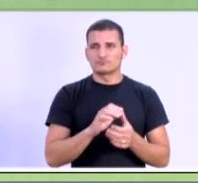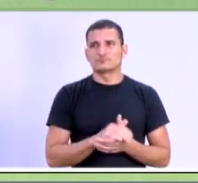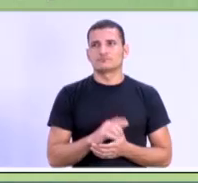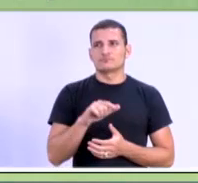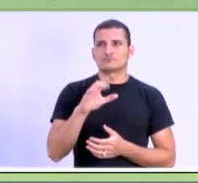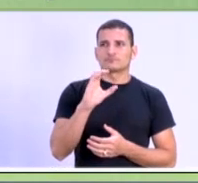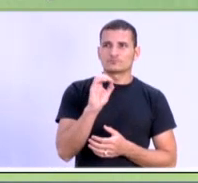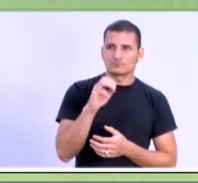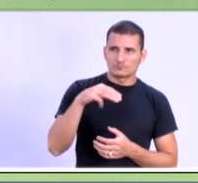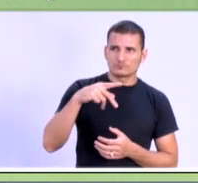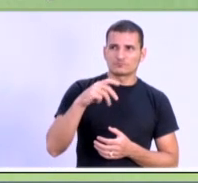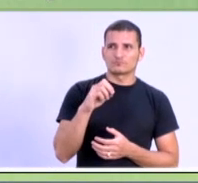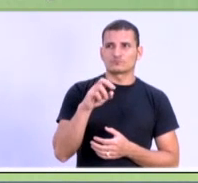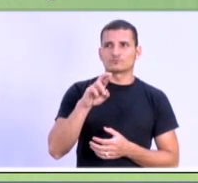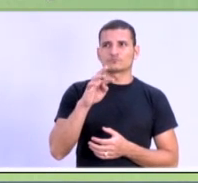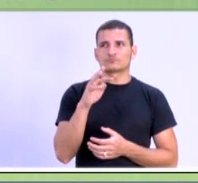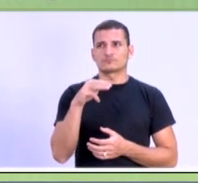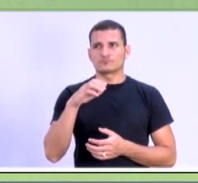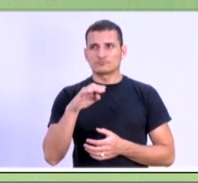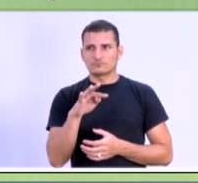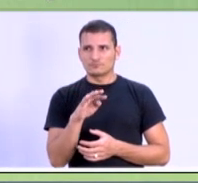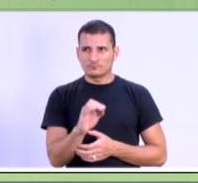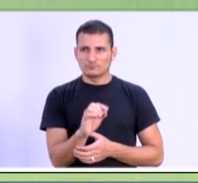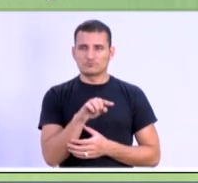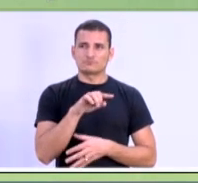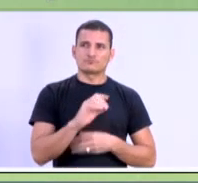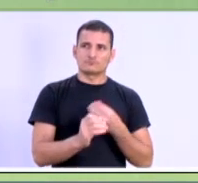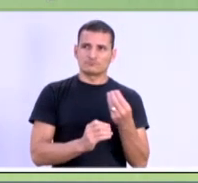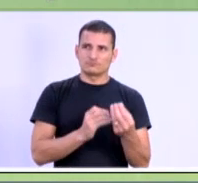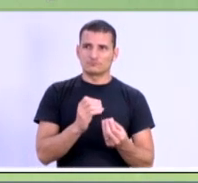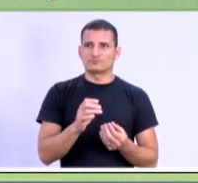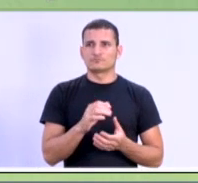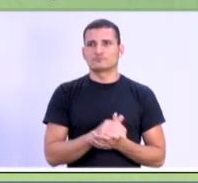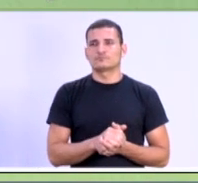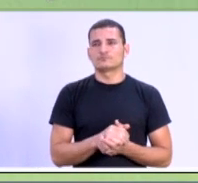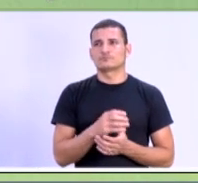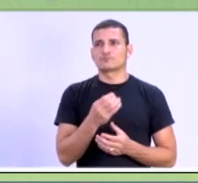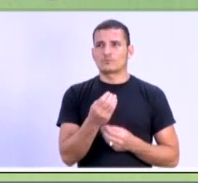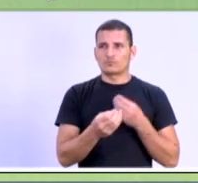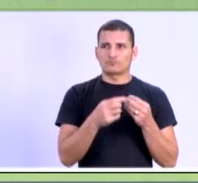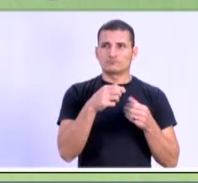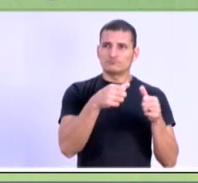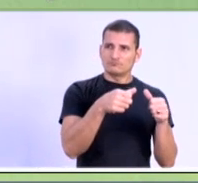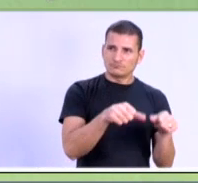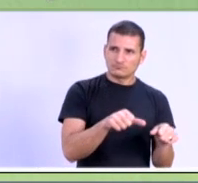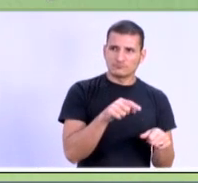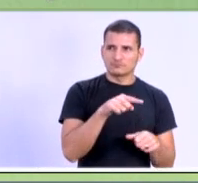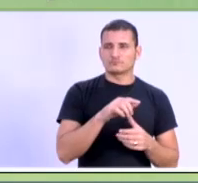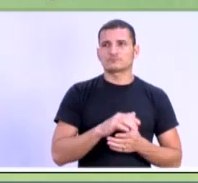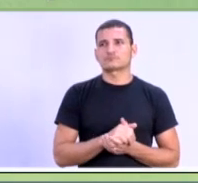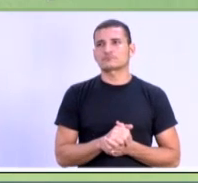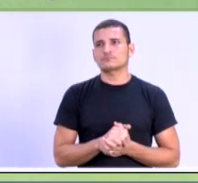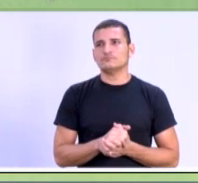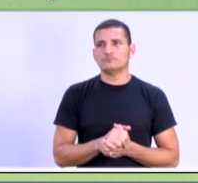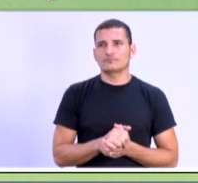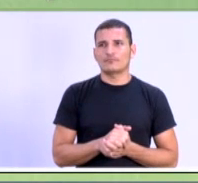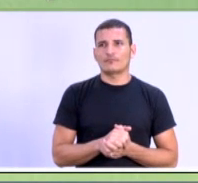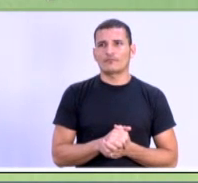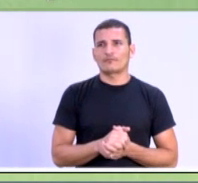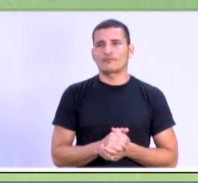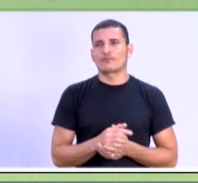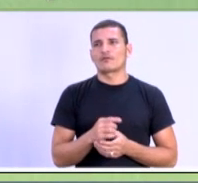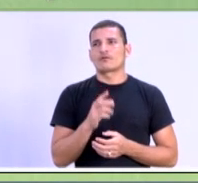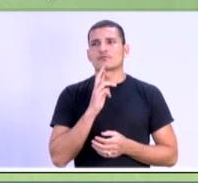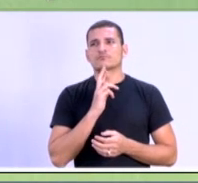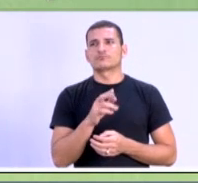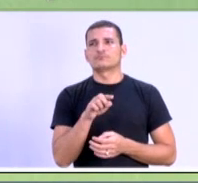dar o comportamento daquele objeto. E quando a gente for perguntar como ele está, a resposta define o estado